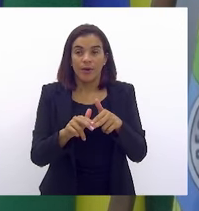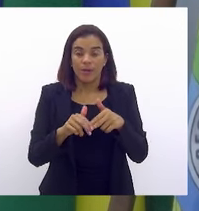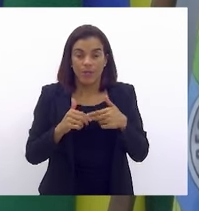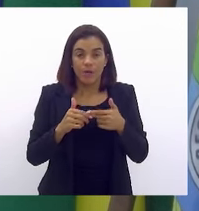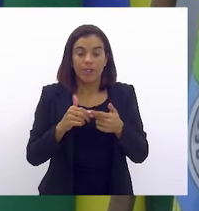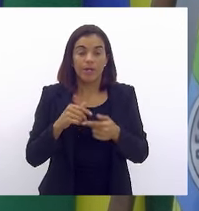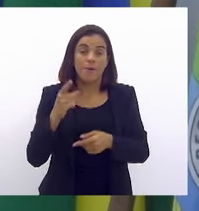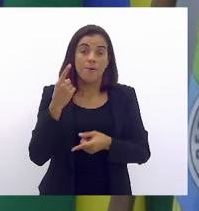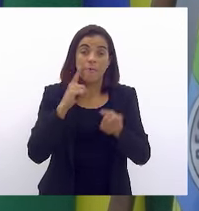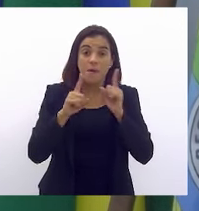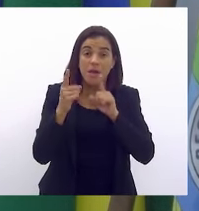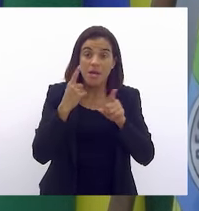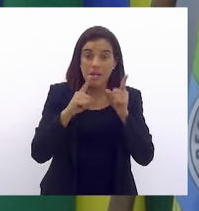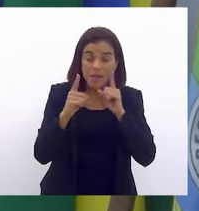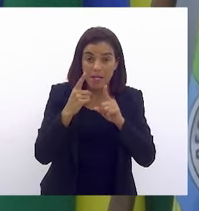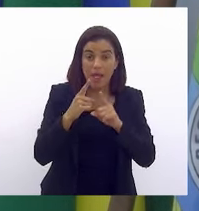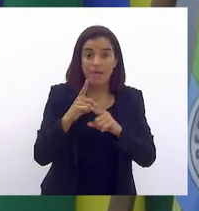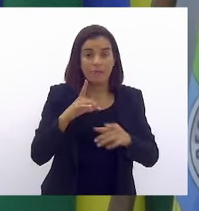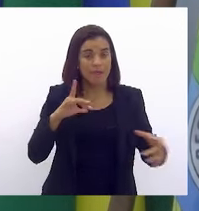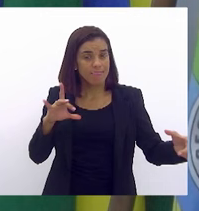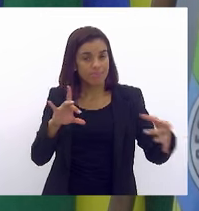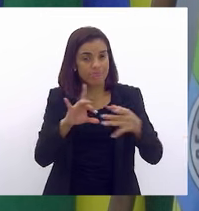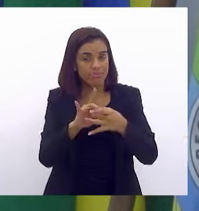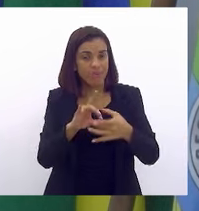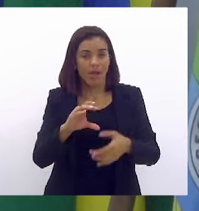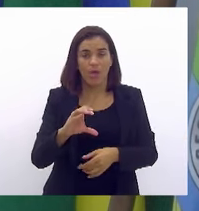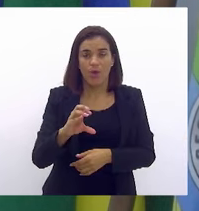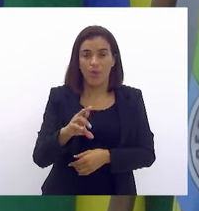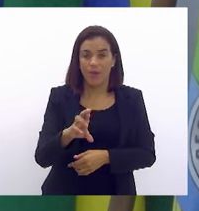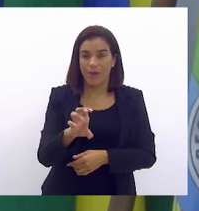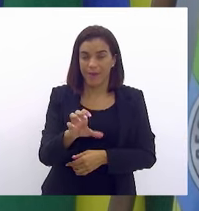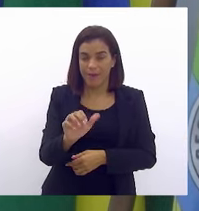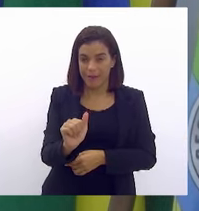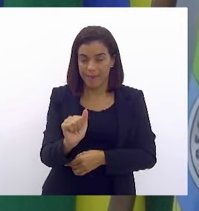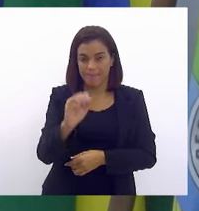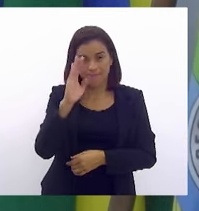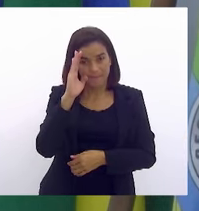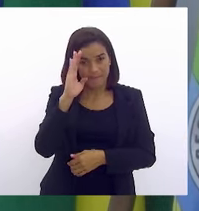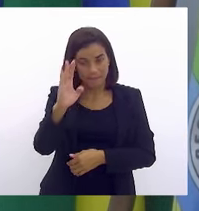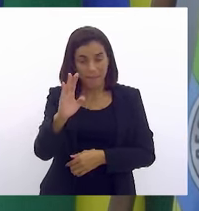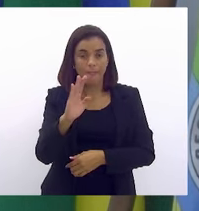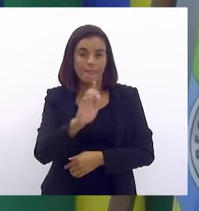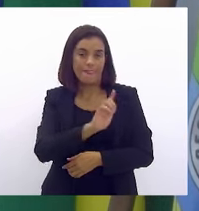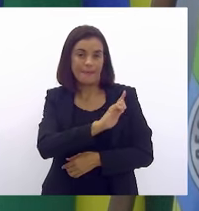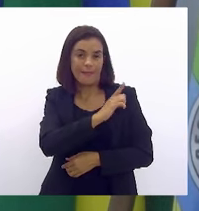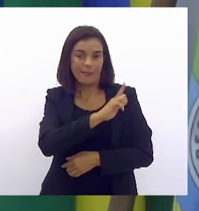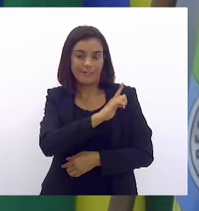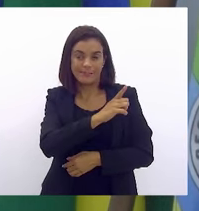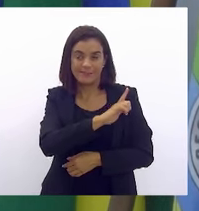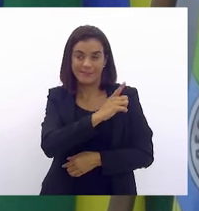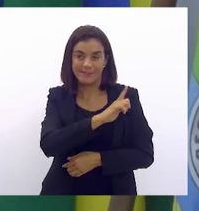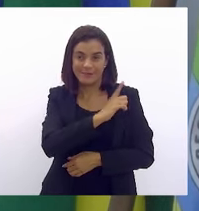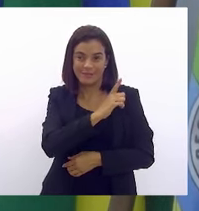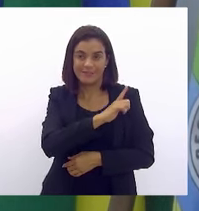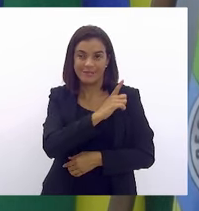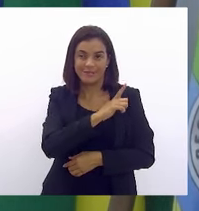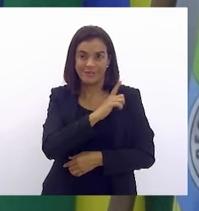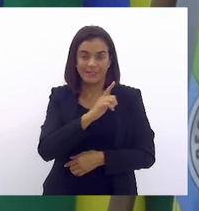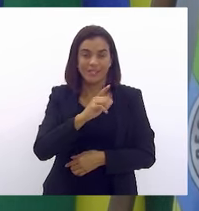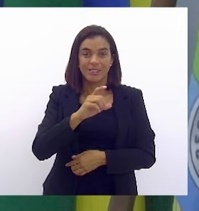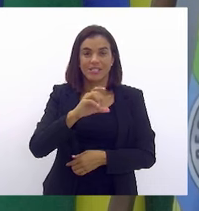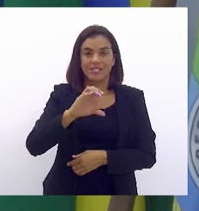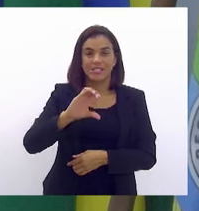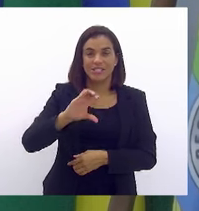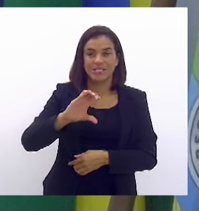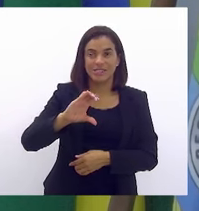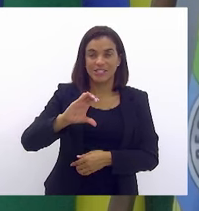Maricá tem uma relação muito forte com o CREA, né, principalmente na gestão do ex-presidente Chacon, que ele era um